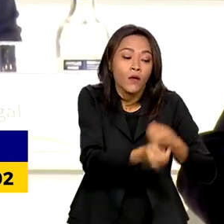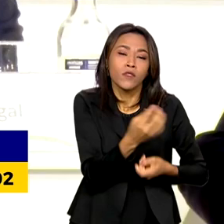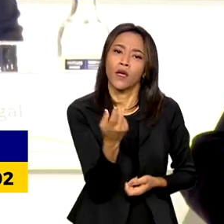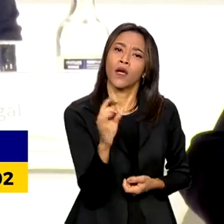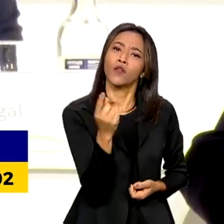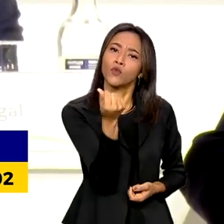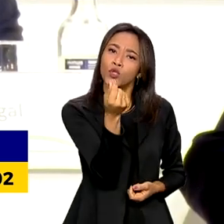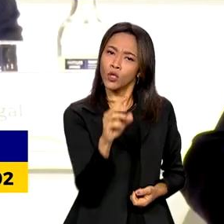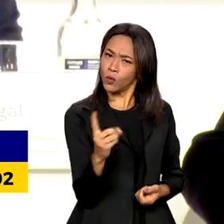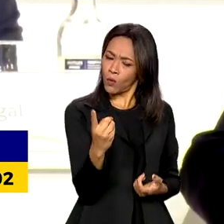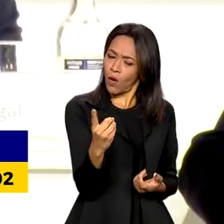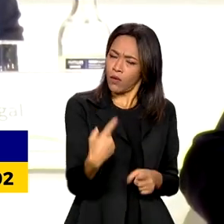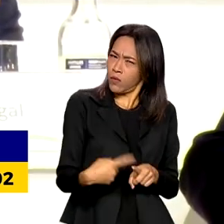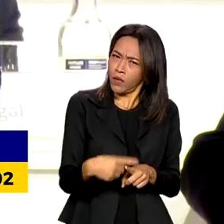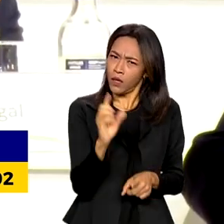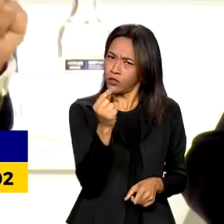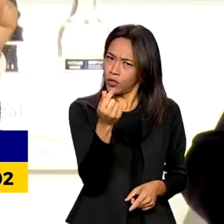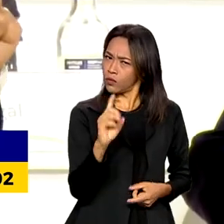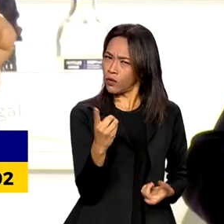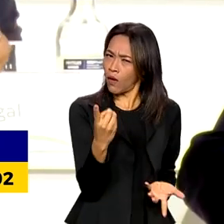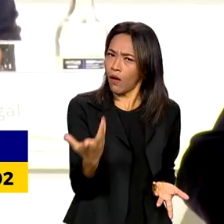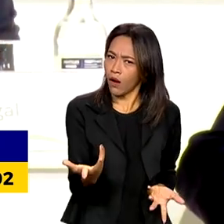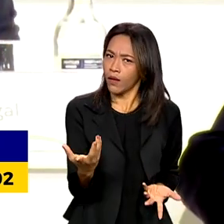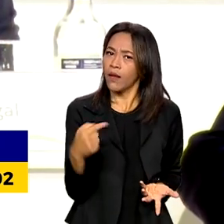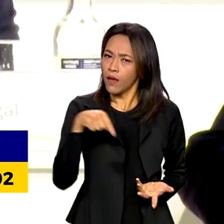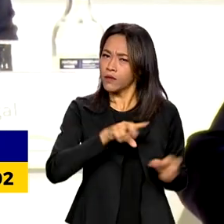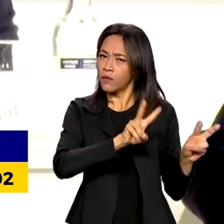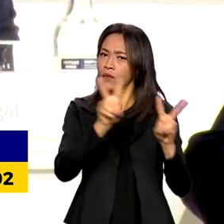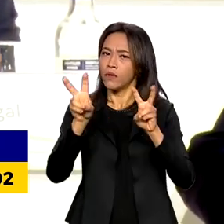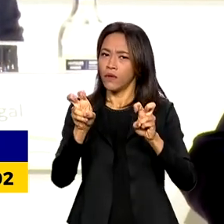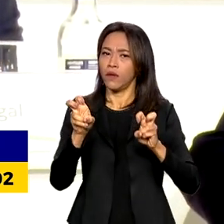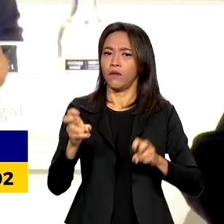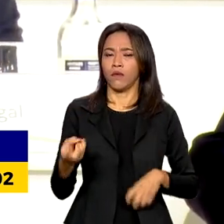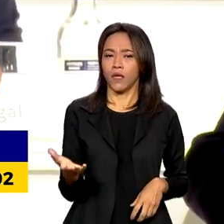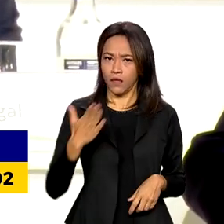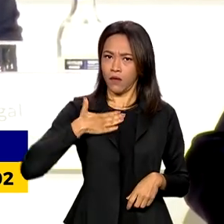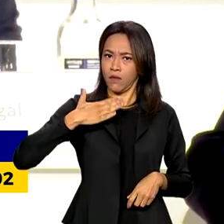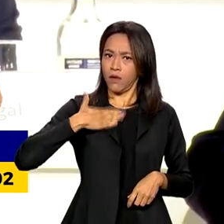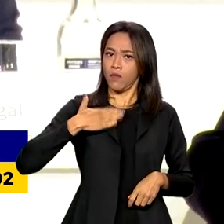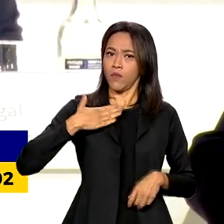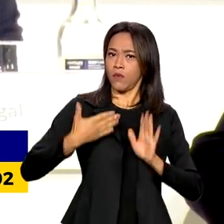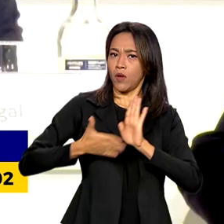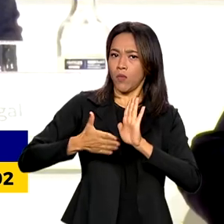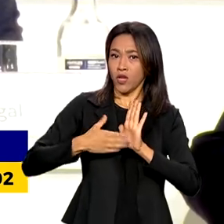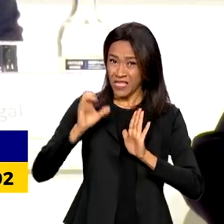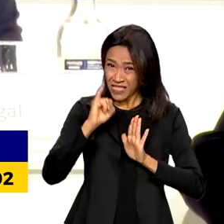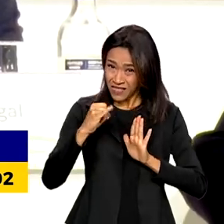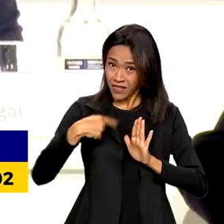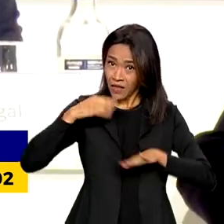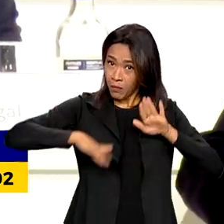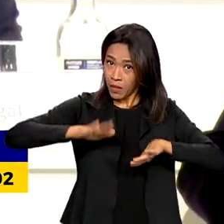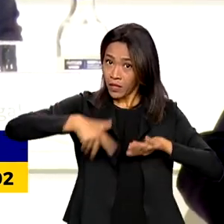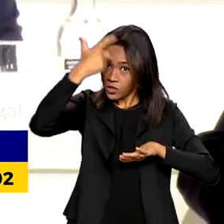Então, essa é uma discussão que está na minha pauta. E se depender de mim, ela vai